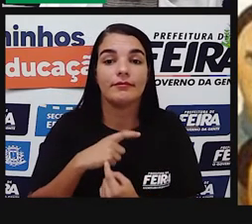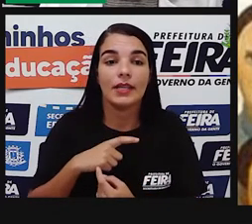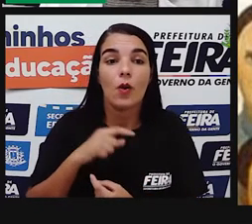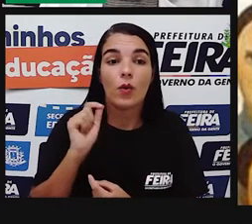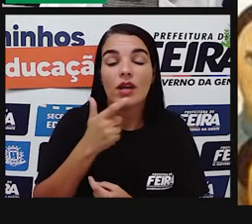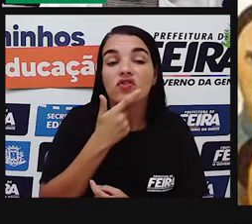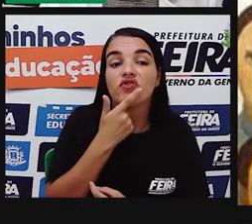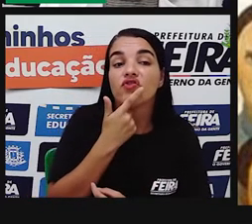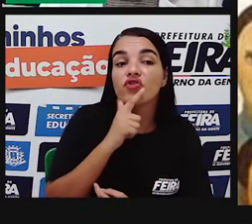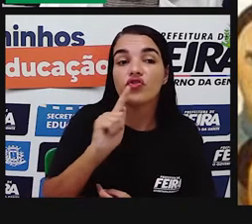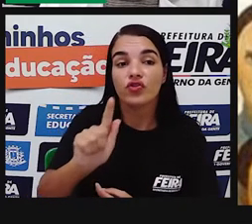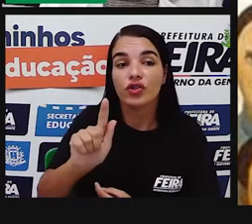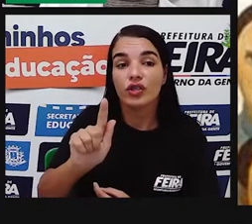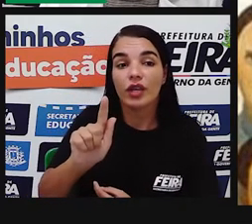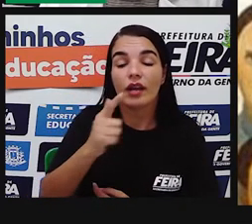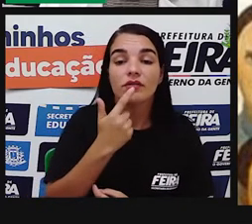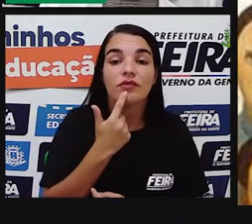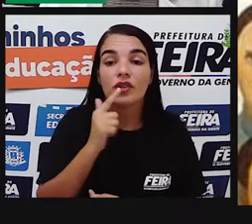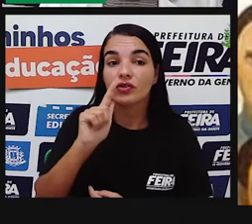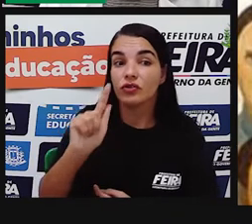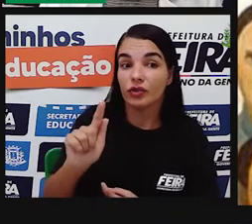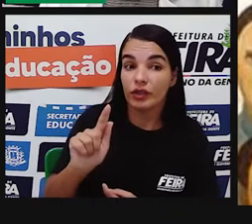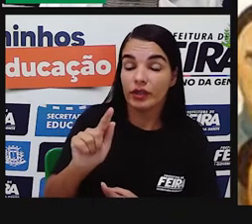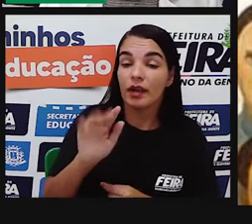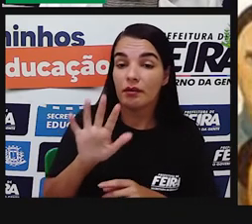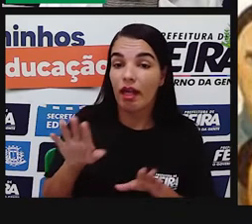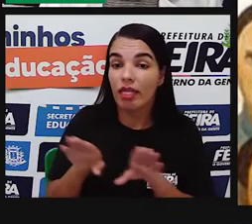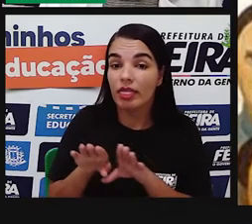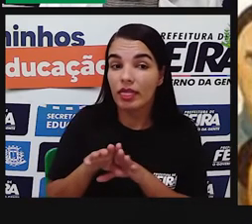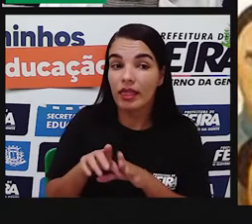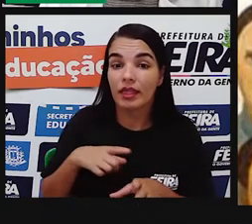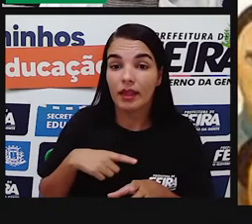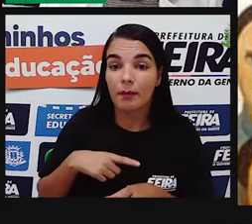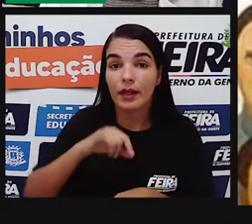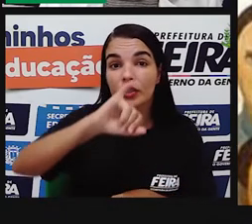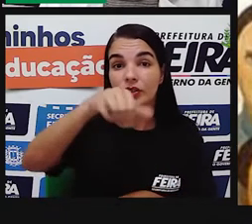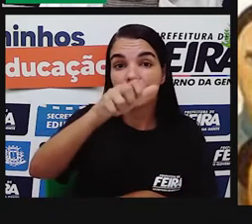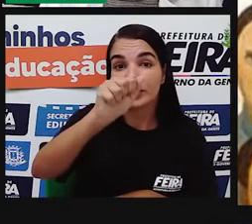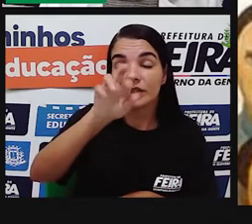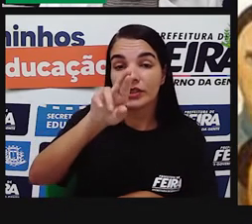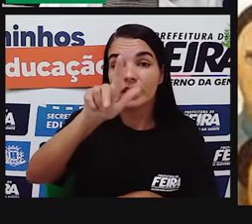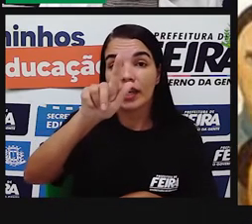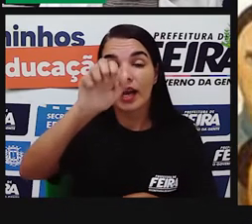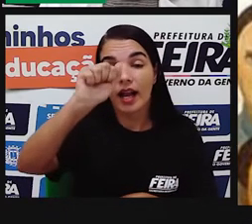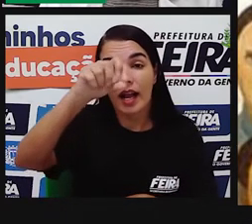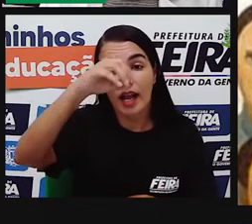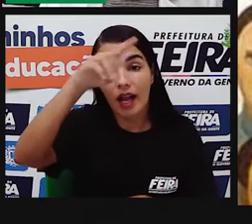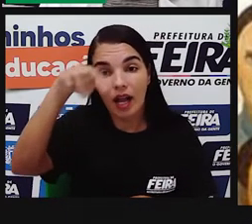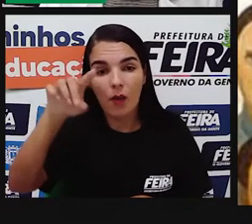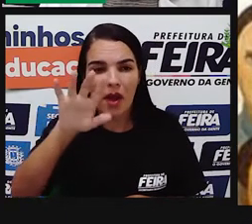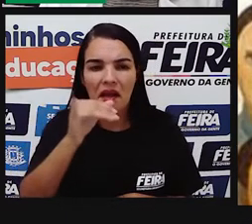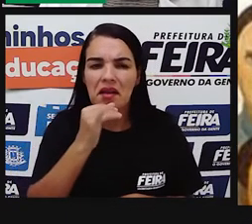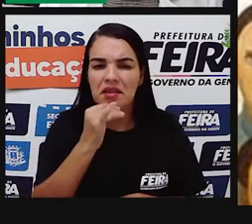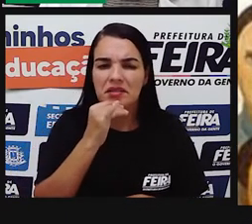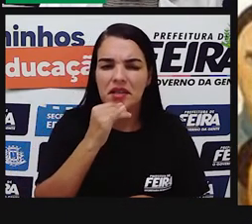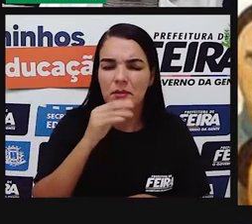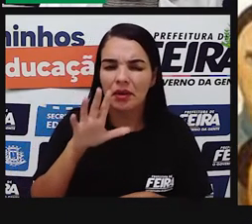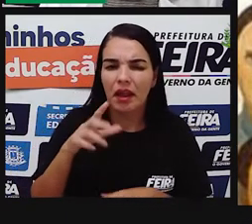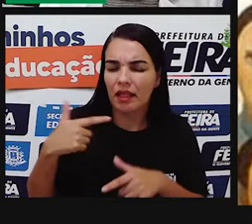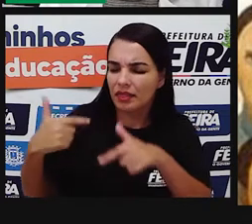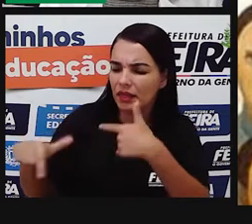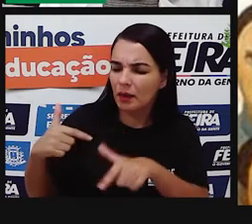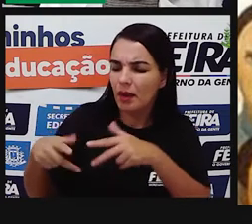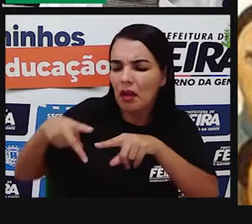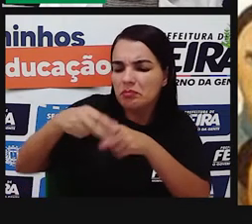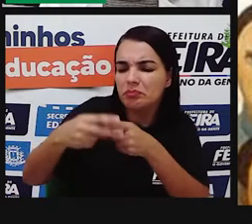você trabalha numa oficina mecânica, você vai utilizar termos técnicos relacionados ao trabalho